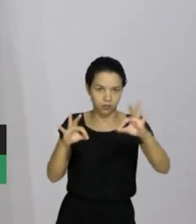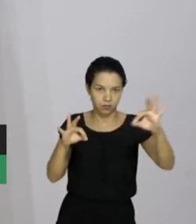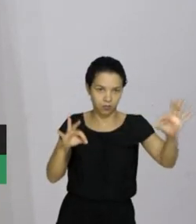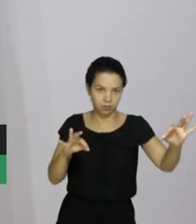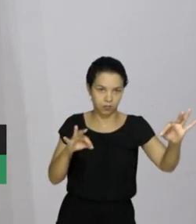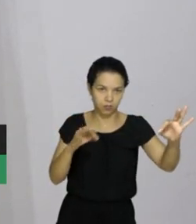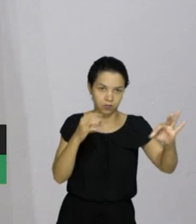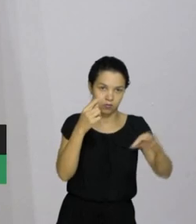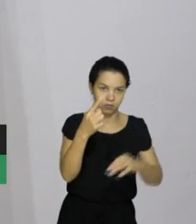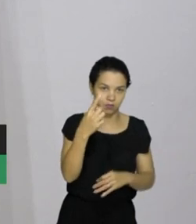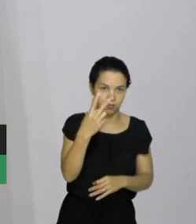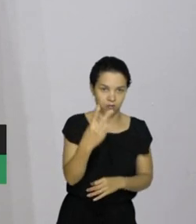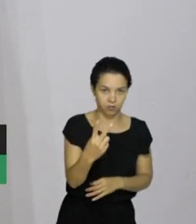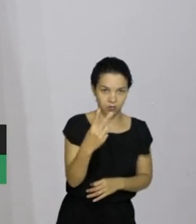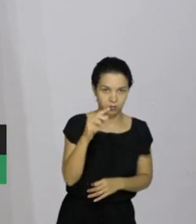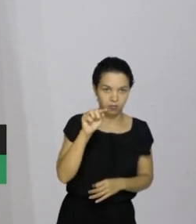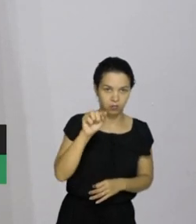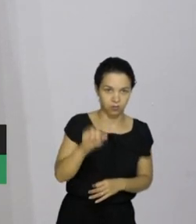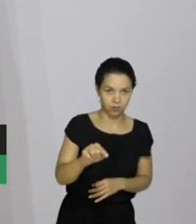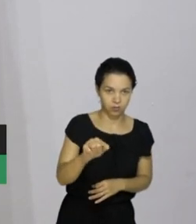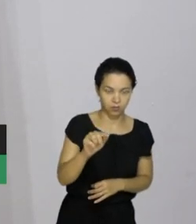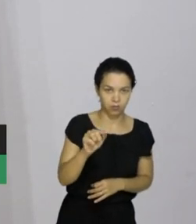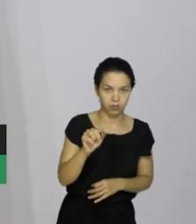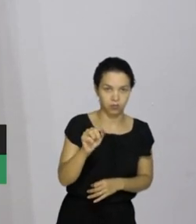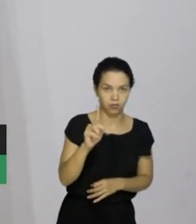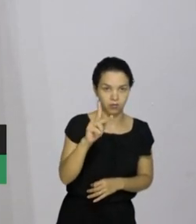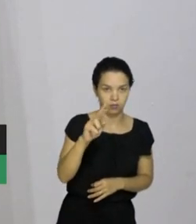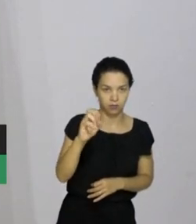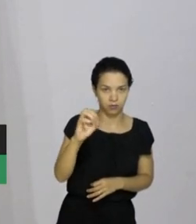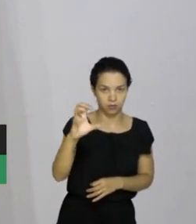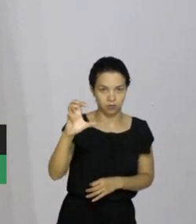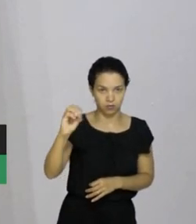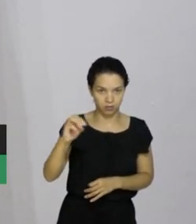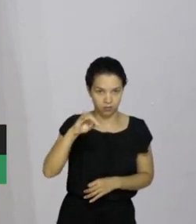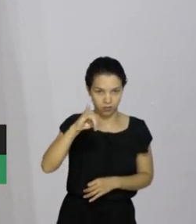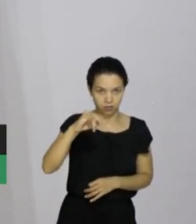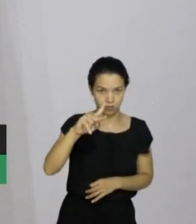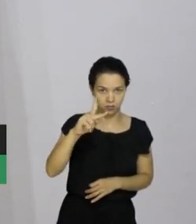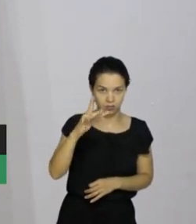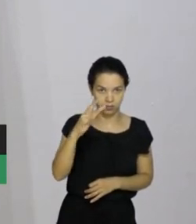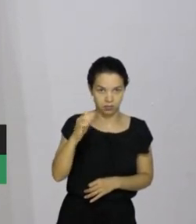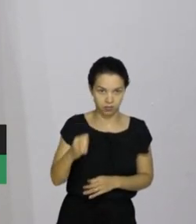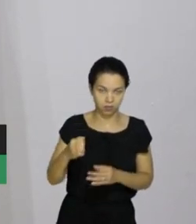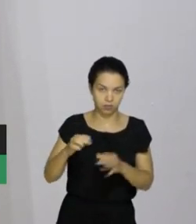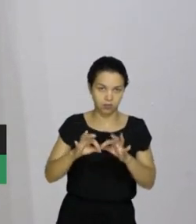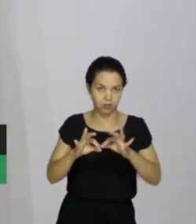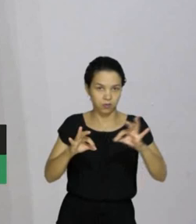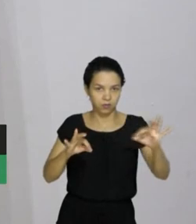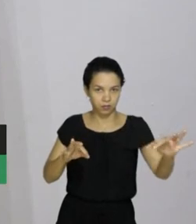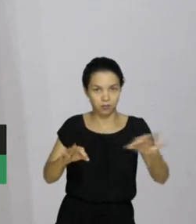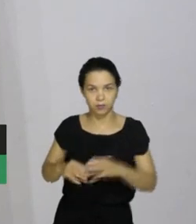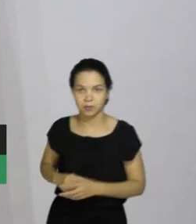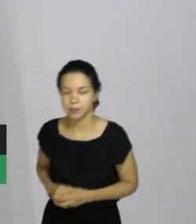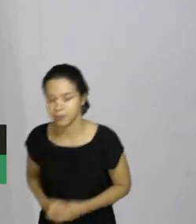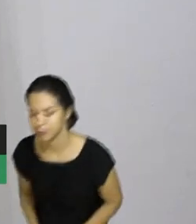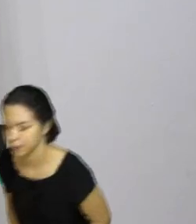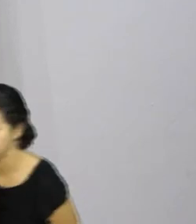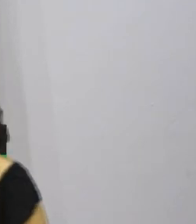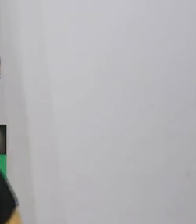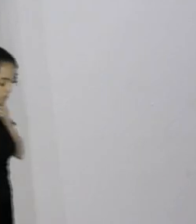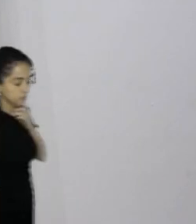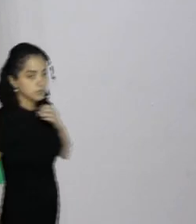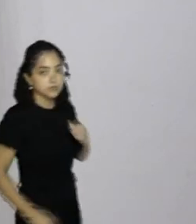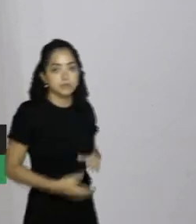12.500 milhas náuticas a expectativa é que os primeiros barcos